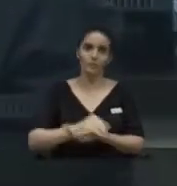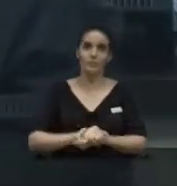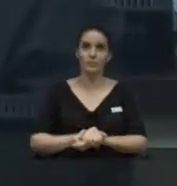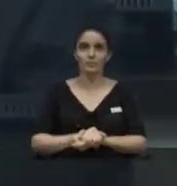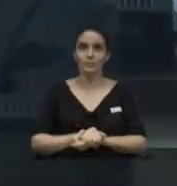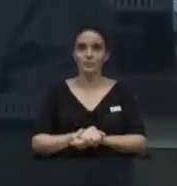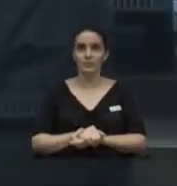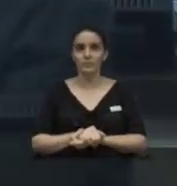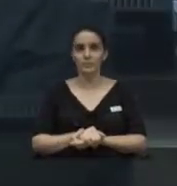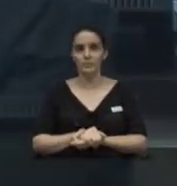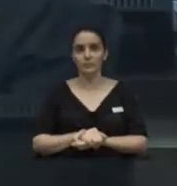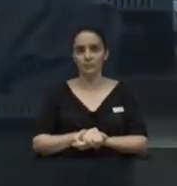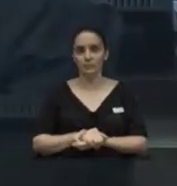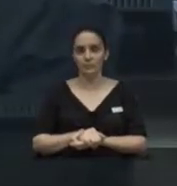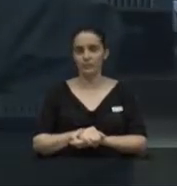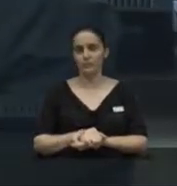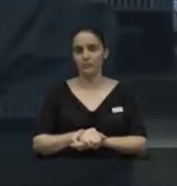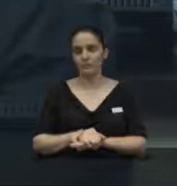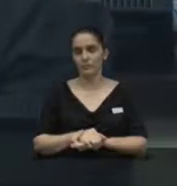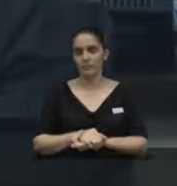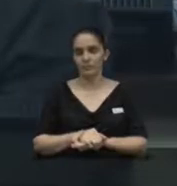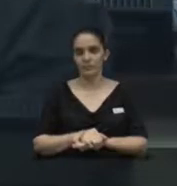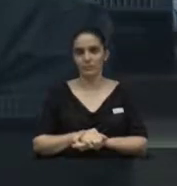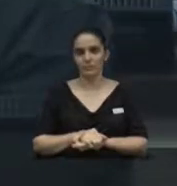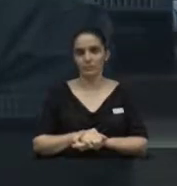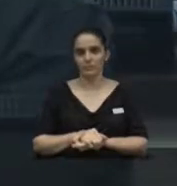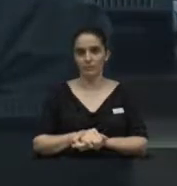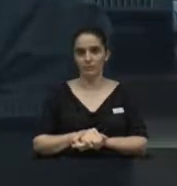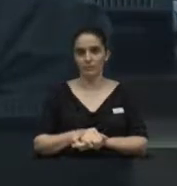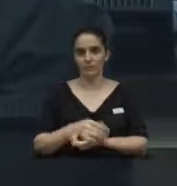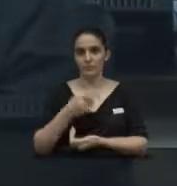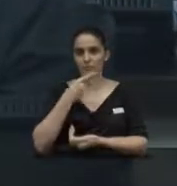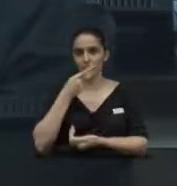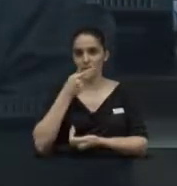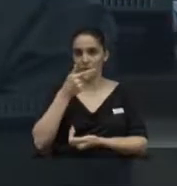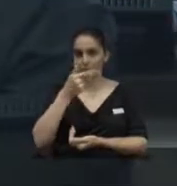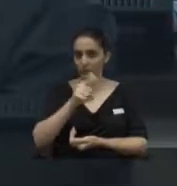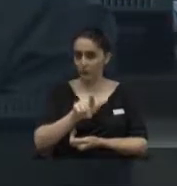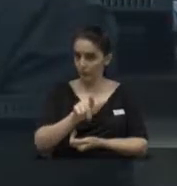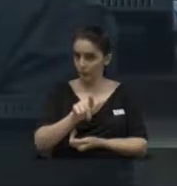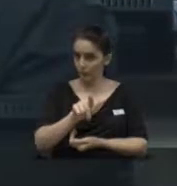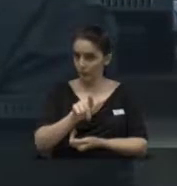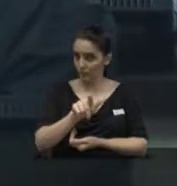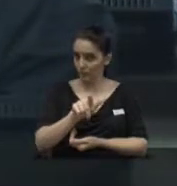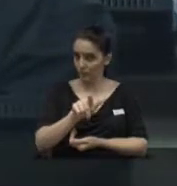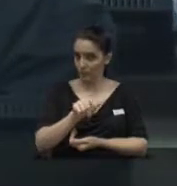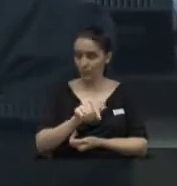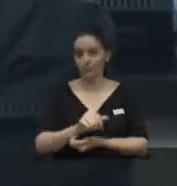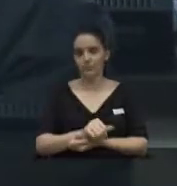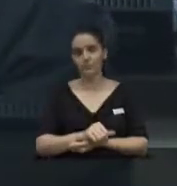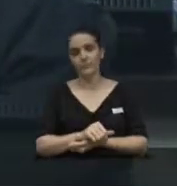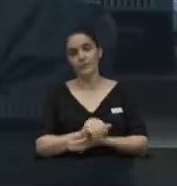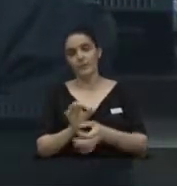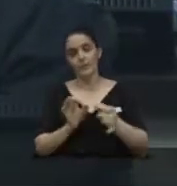Importante salientar novamente que quem mexeu nisso não foi a atual gestão, foi